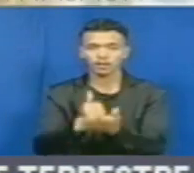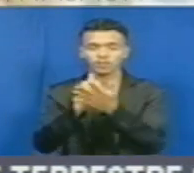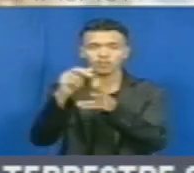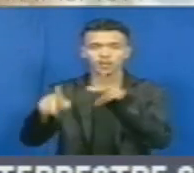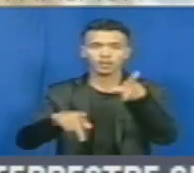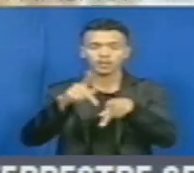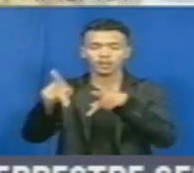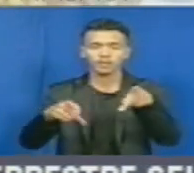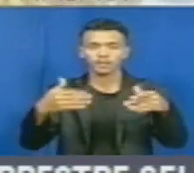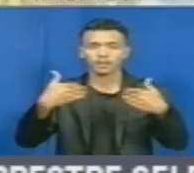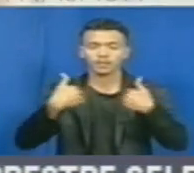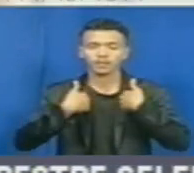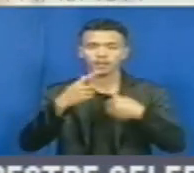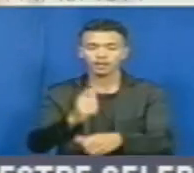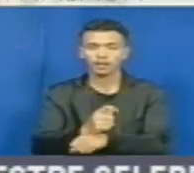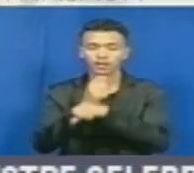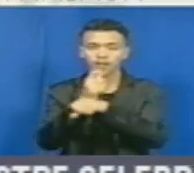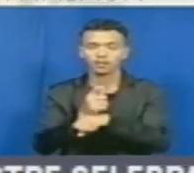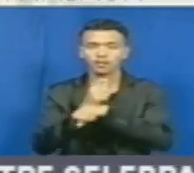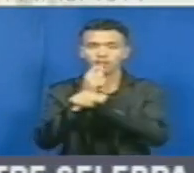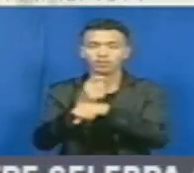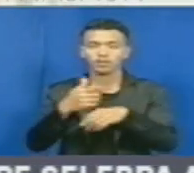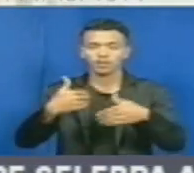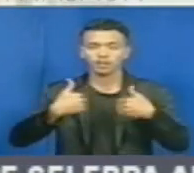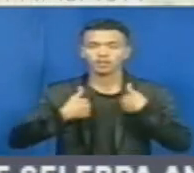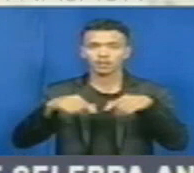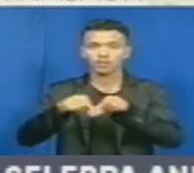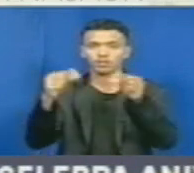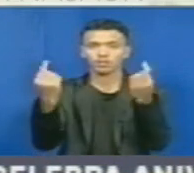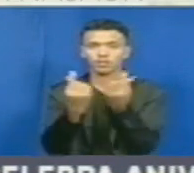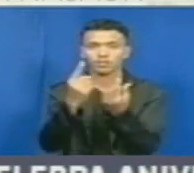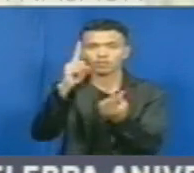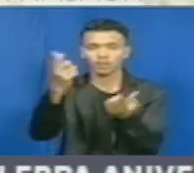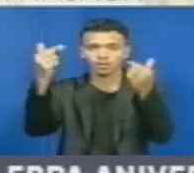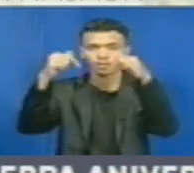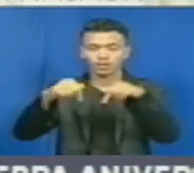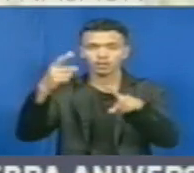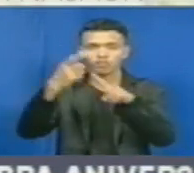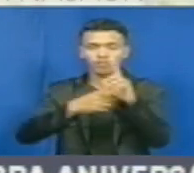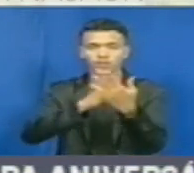a Atauro para que a equipe ida se tungali mais, mas a Fulano Janeiro mais hoje.